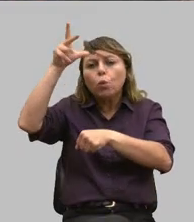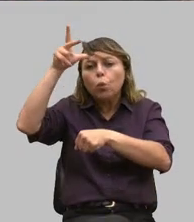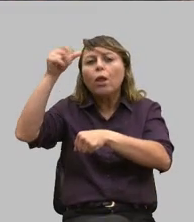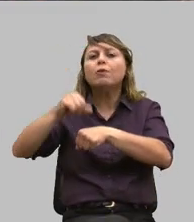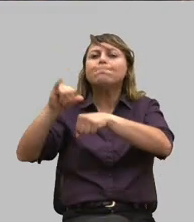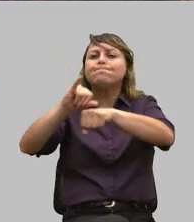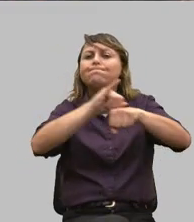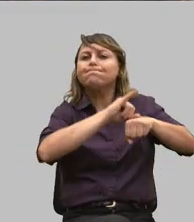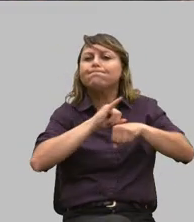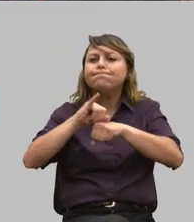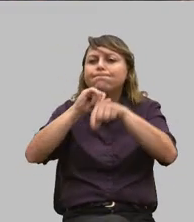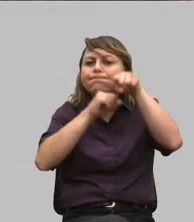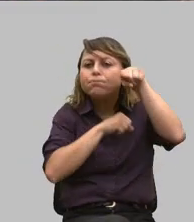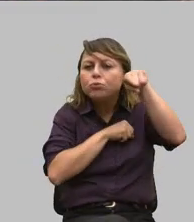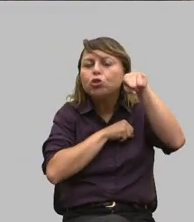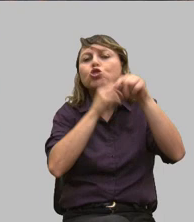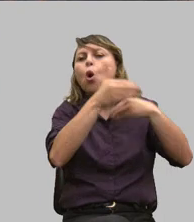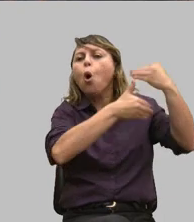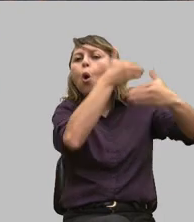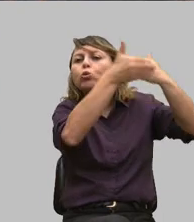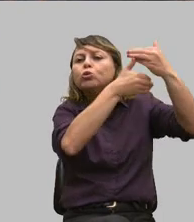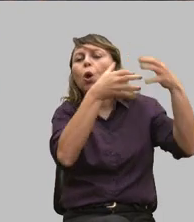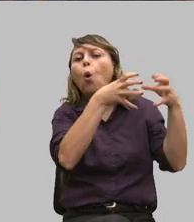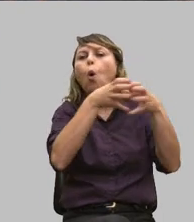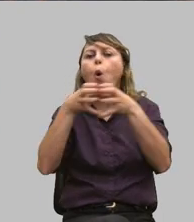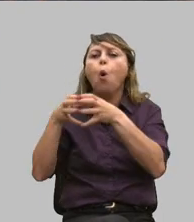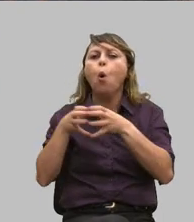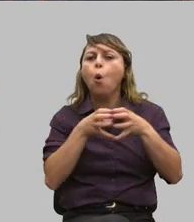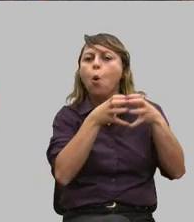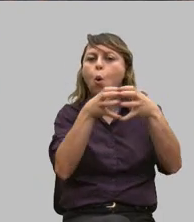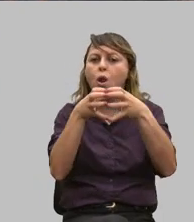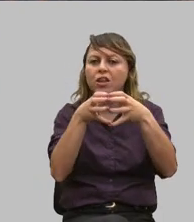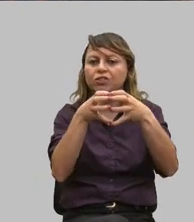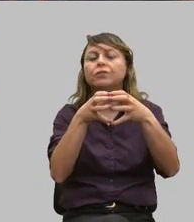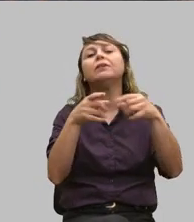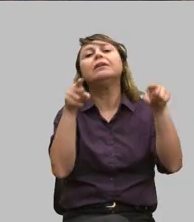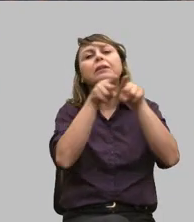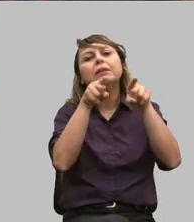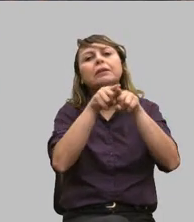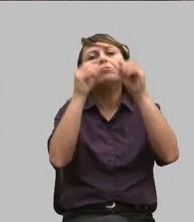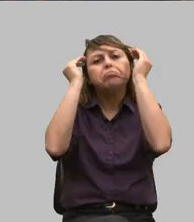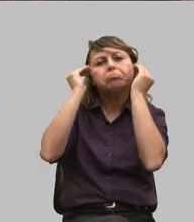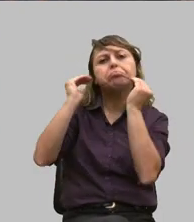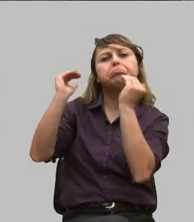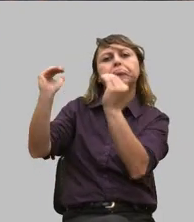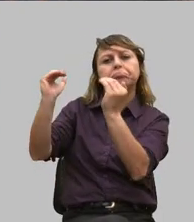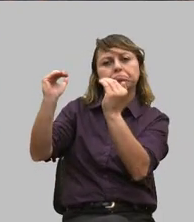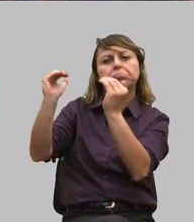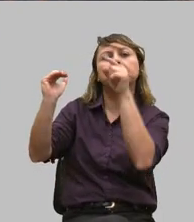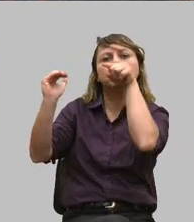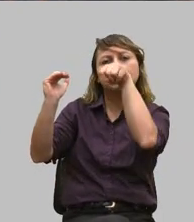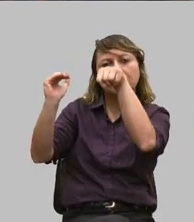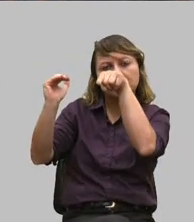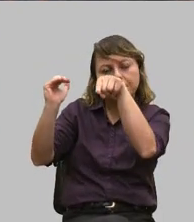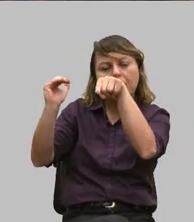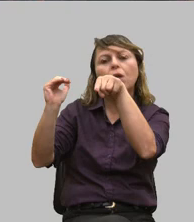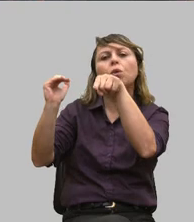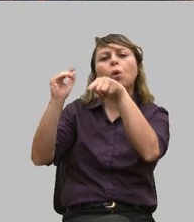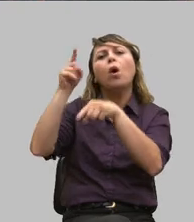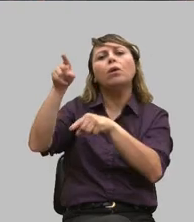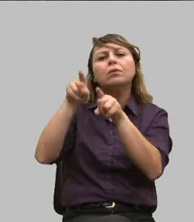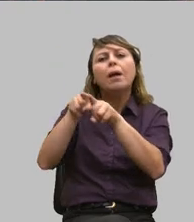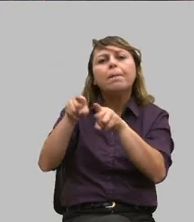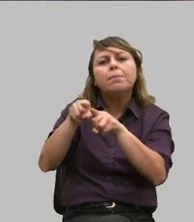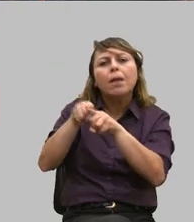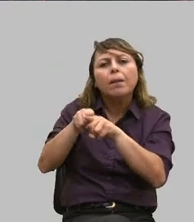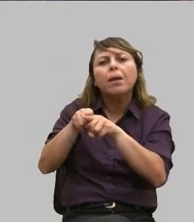papel de construção coletiva e também respeito ao município como executora da política